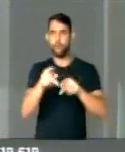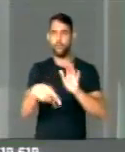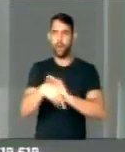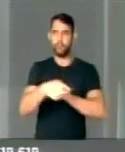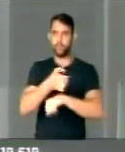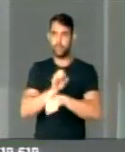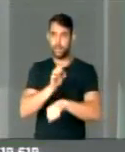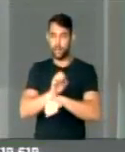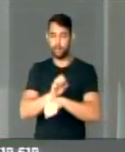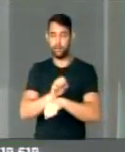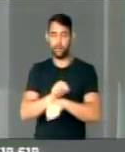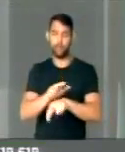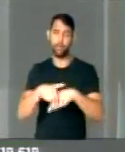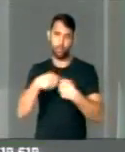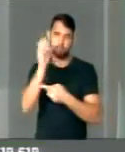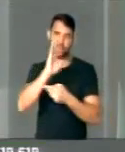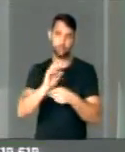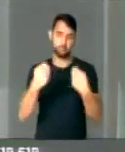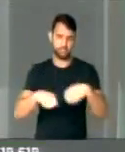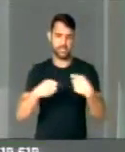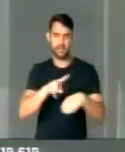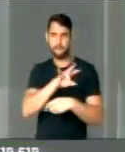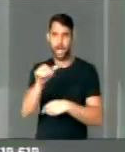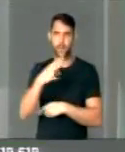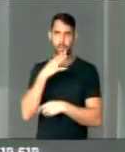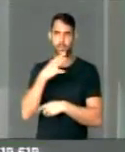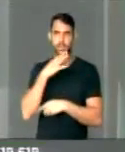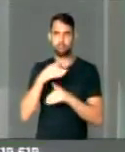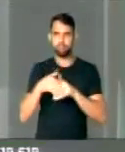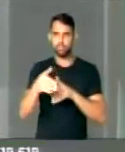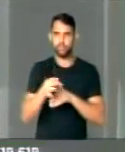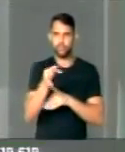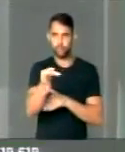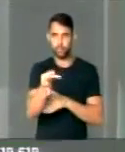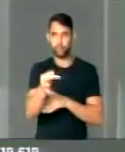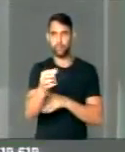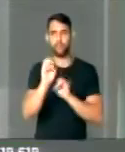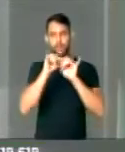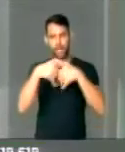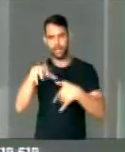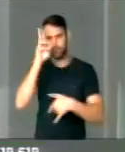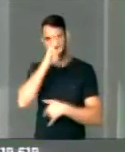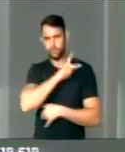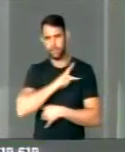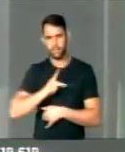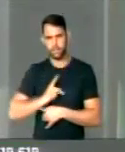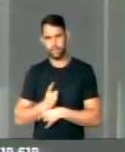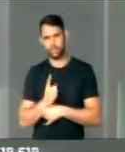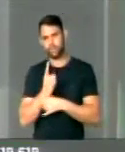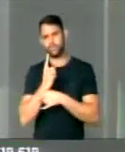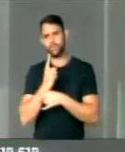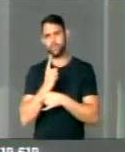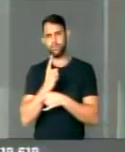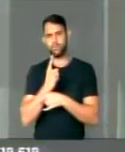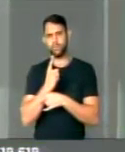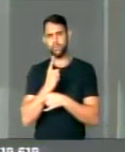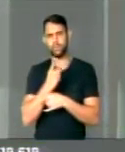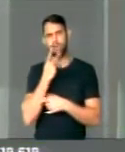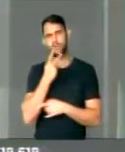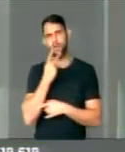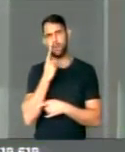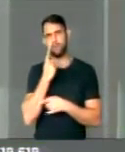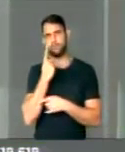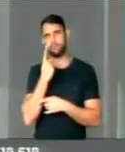nosso estado e que o Brasil precisa e vai conhecer daqui para frente. Encerro, senhor presidente, com um